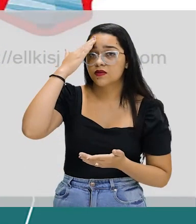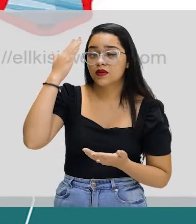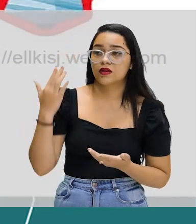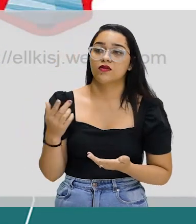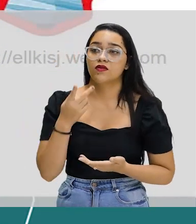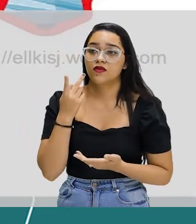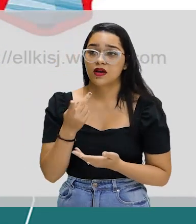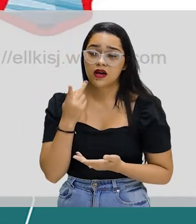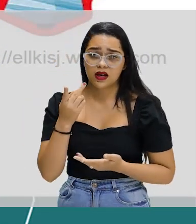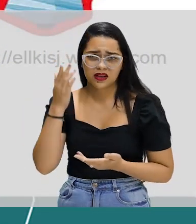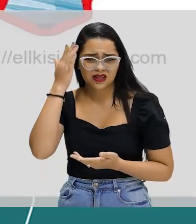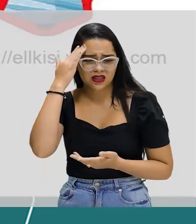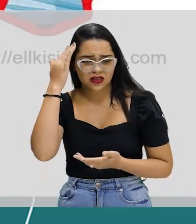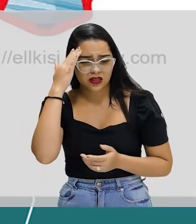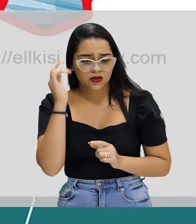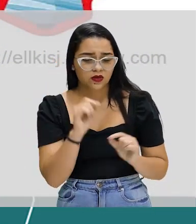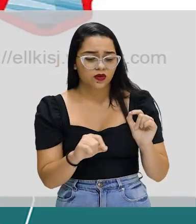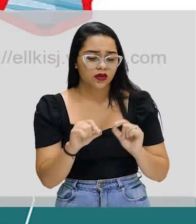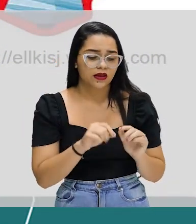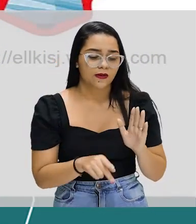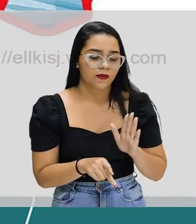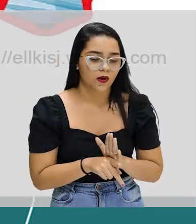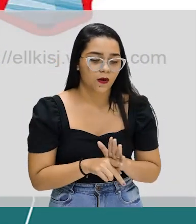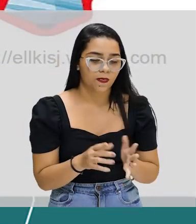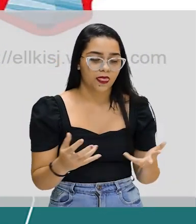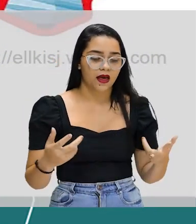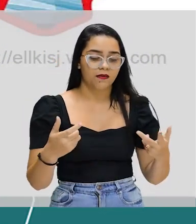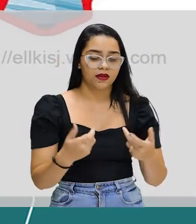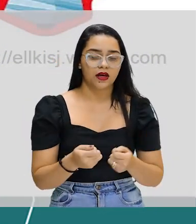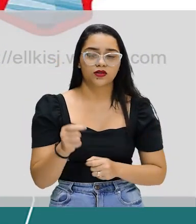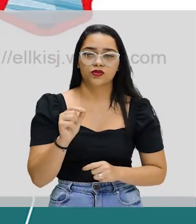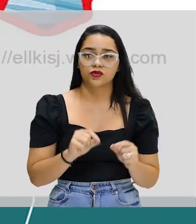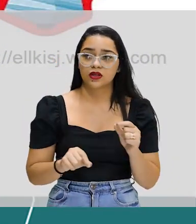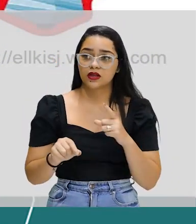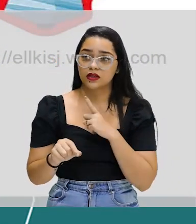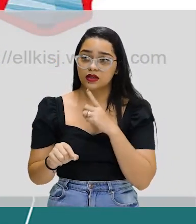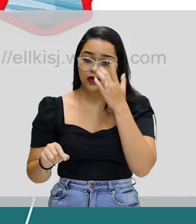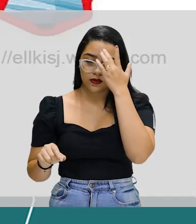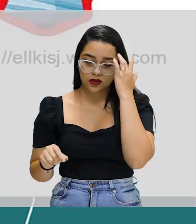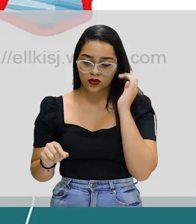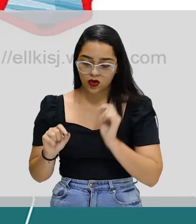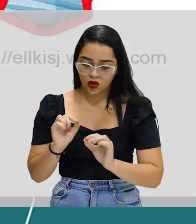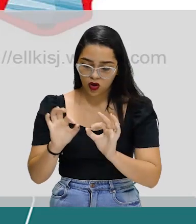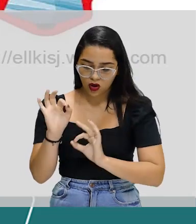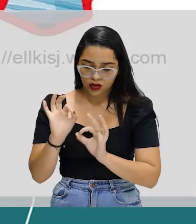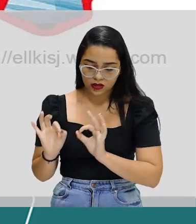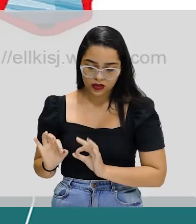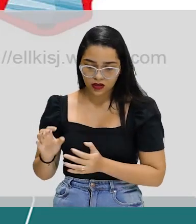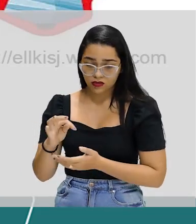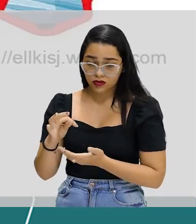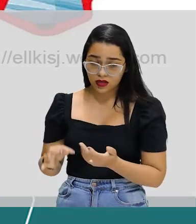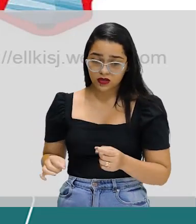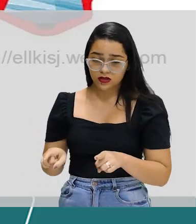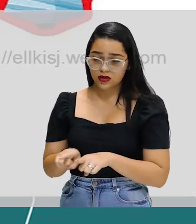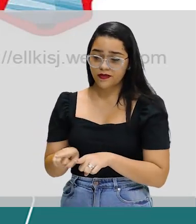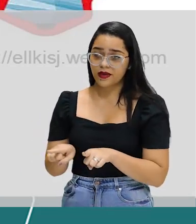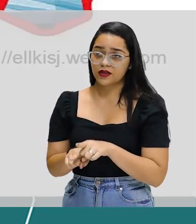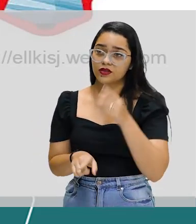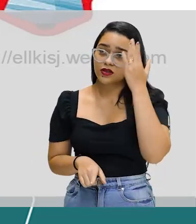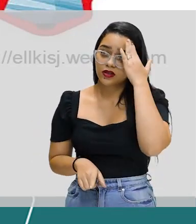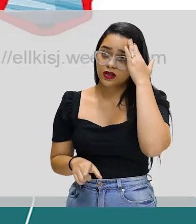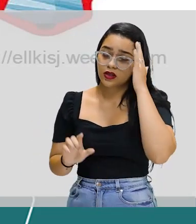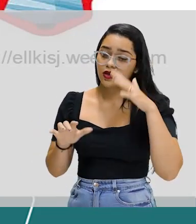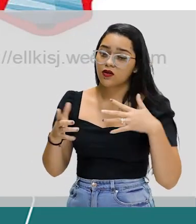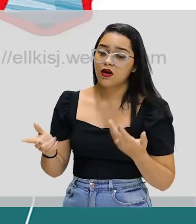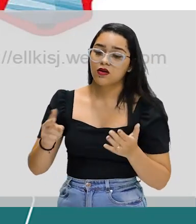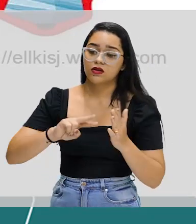Quando a gente fala de interpretação, nós estamos falando na habilidade de um indivíduo processar um texto, de entender qual